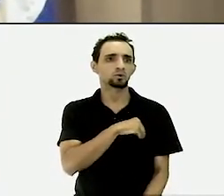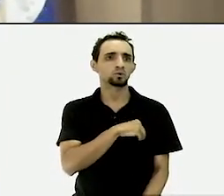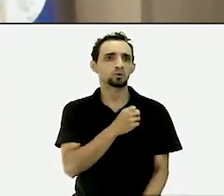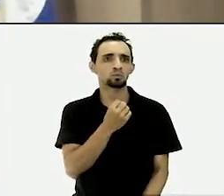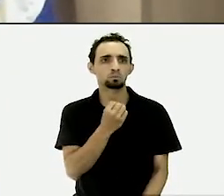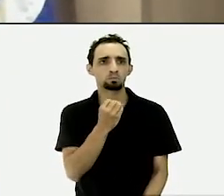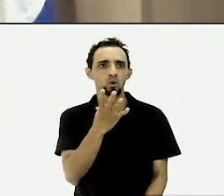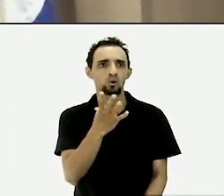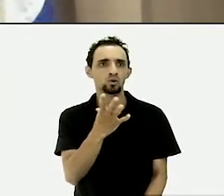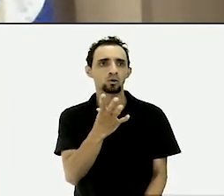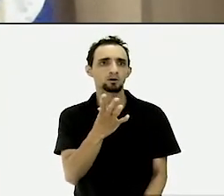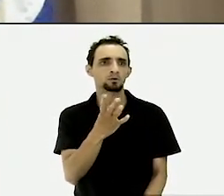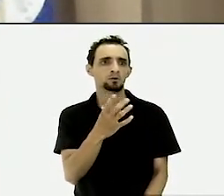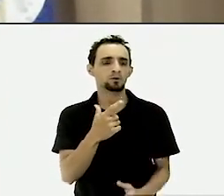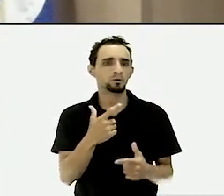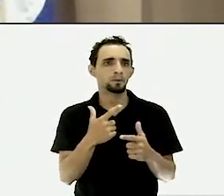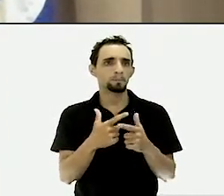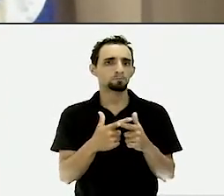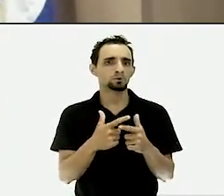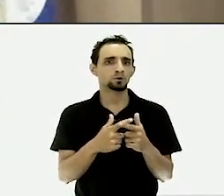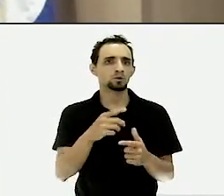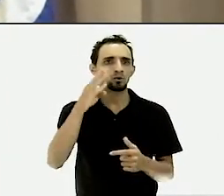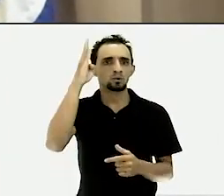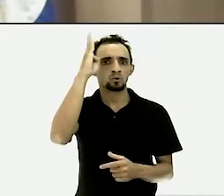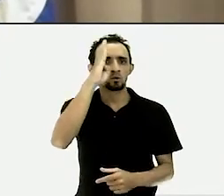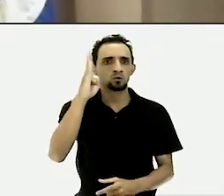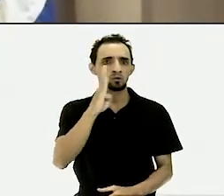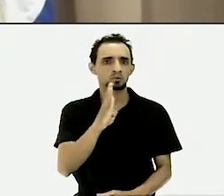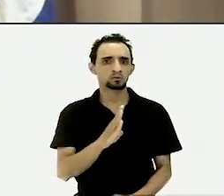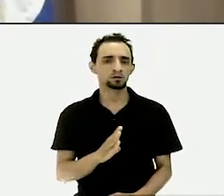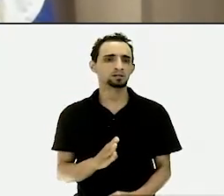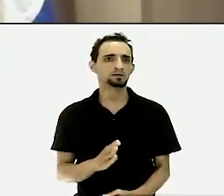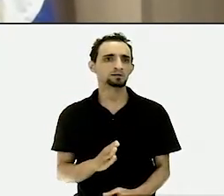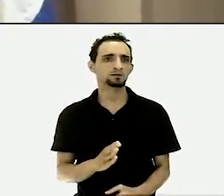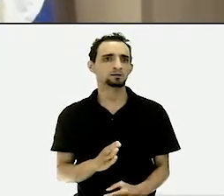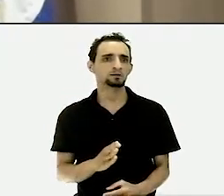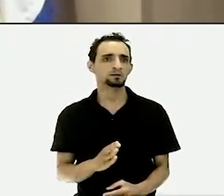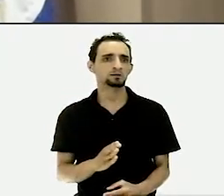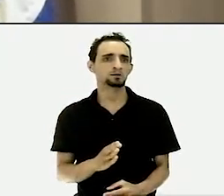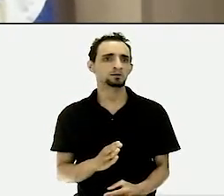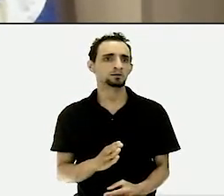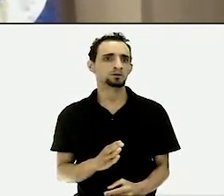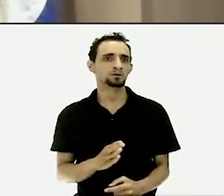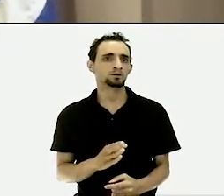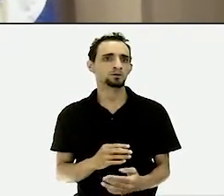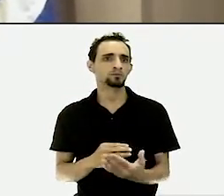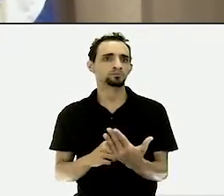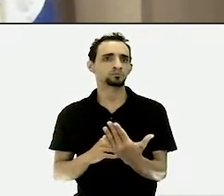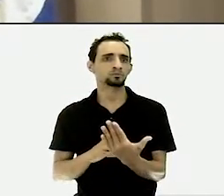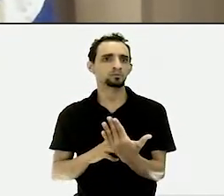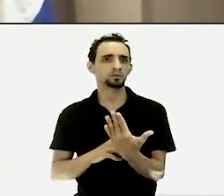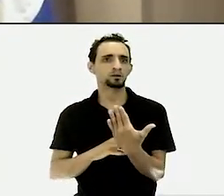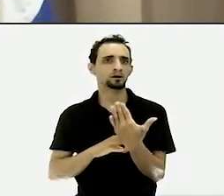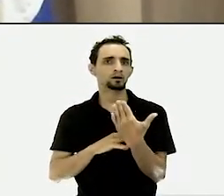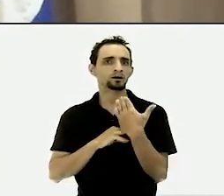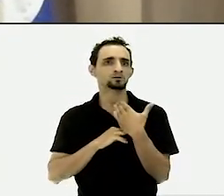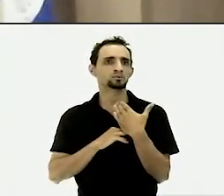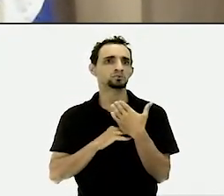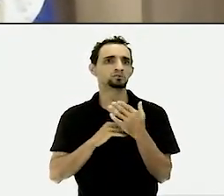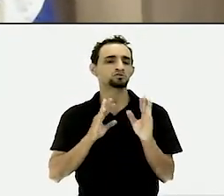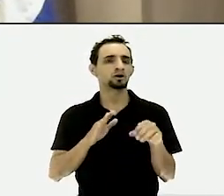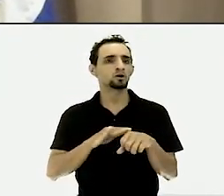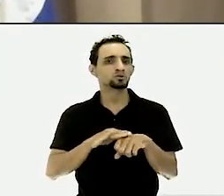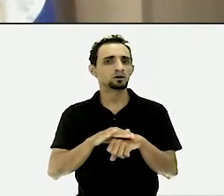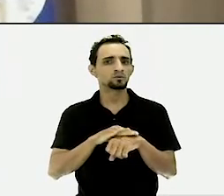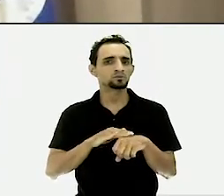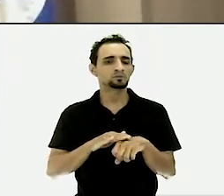o ombro amigo que nas horas difíceis o município socorre. Pergunta para as pessoas que estavam ontem, né, Rosa? O Ministério